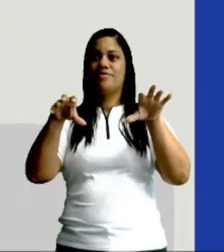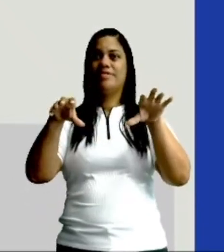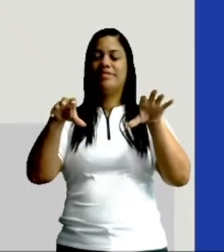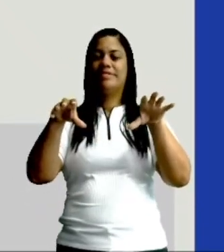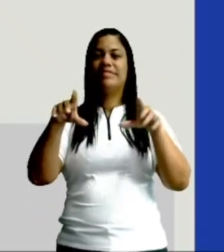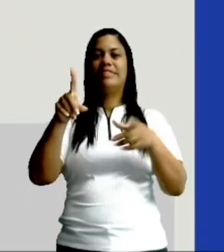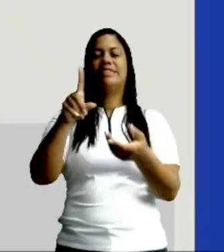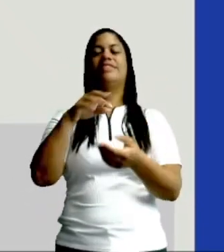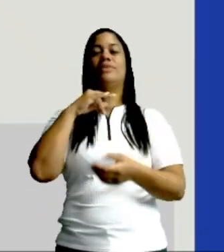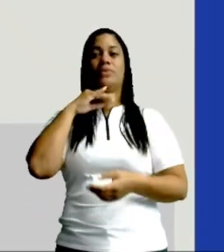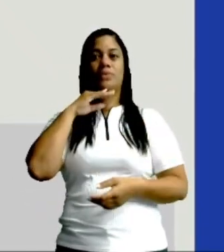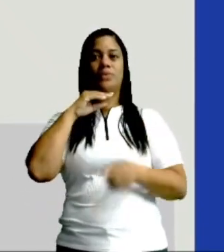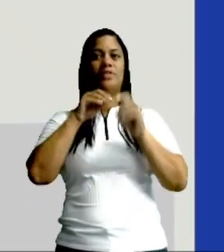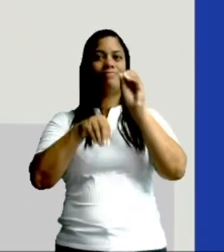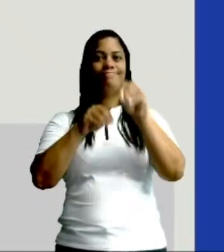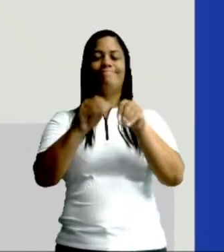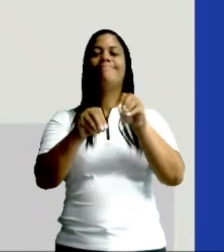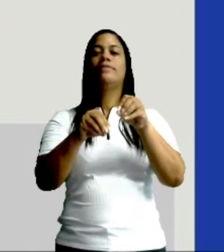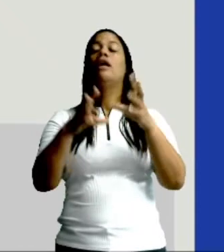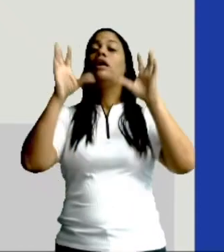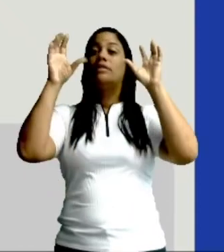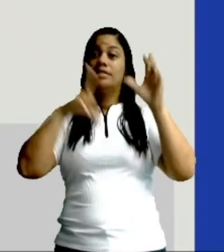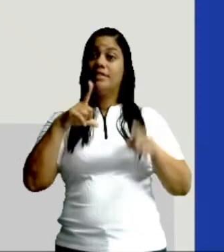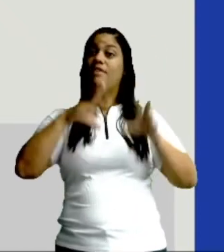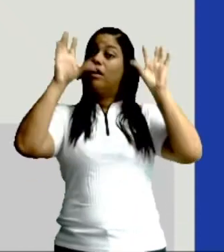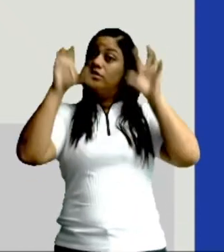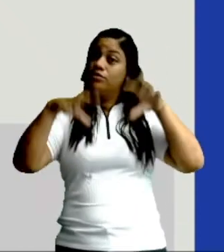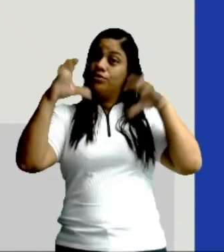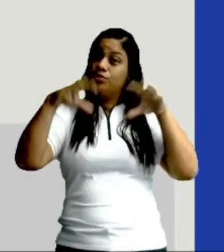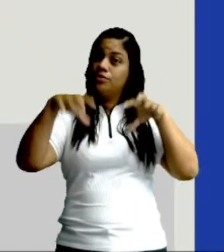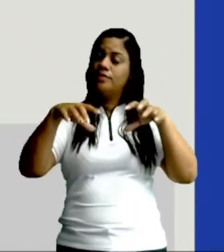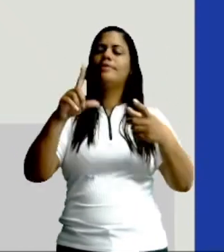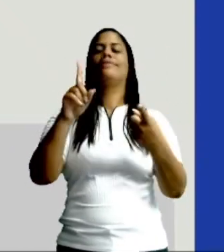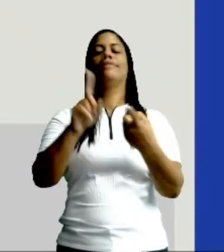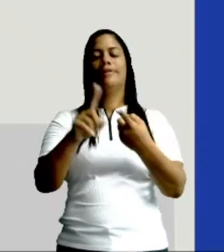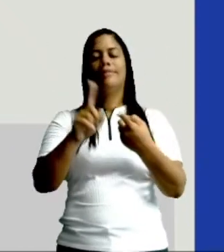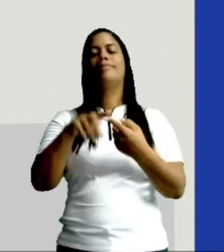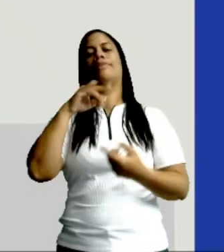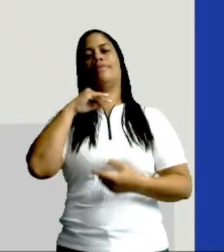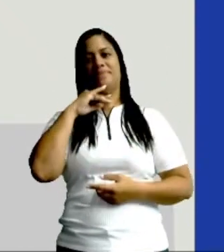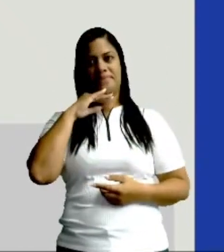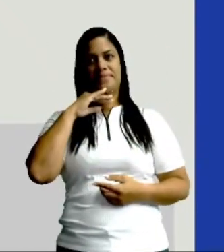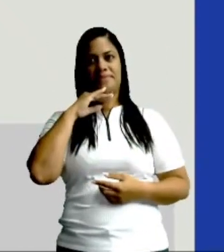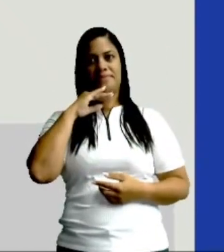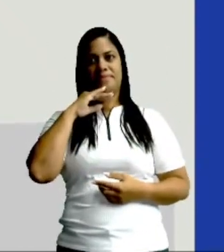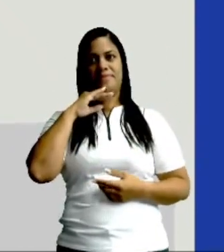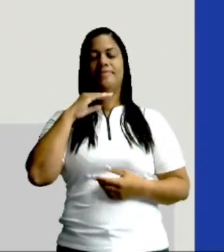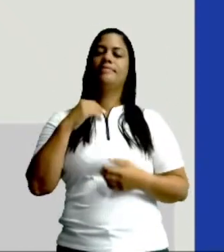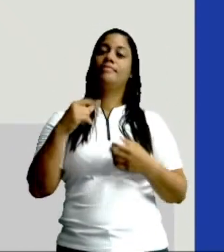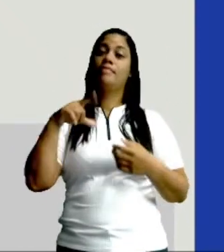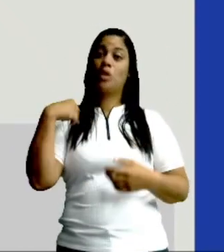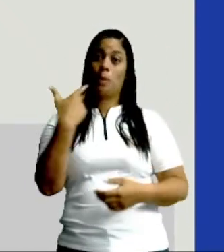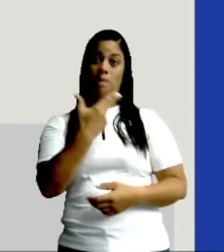plantações ficam prejudicadas. E se tiver muita chuva, ela também fica prejudicada. Então, na nossa região é preciso ter